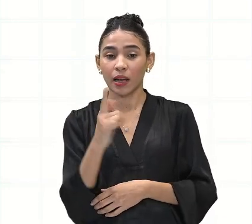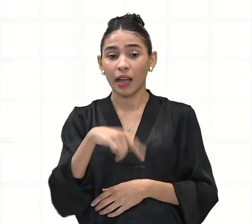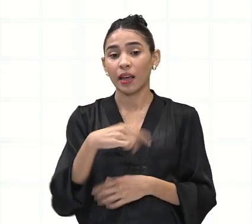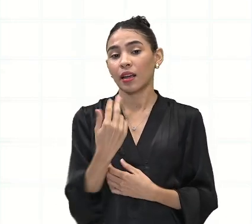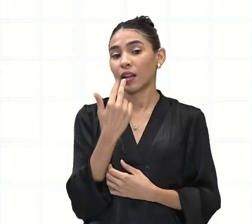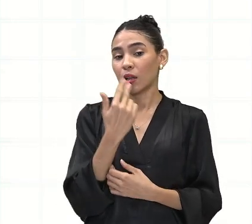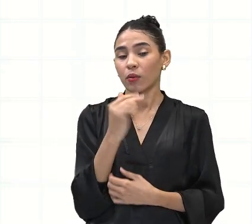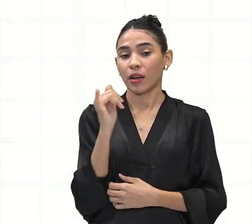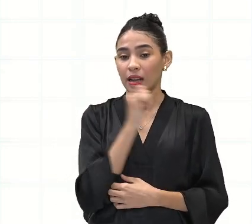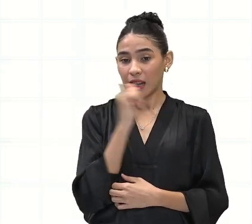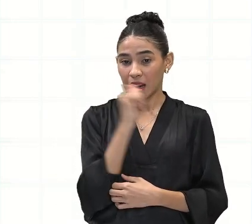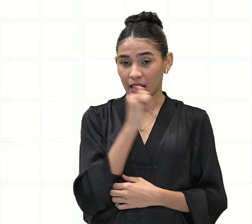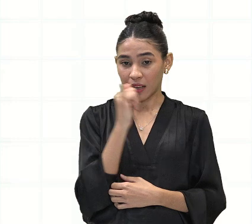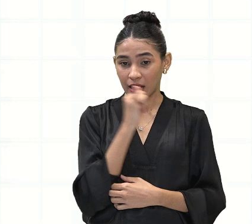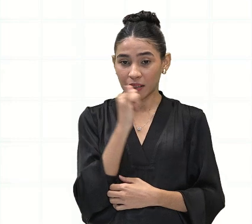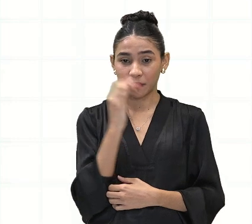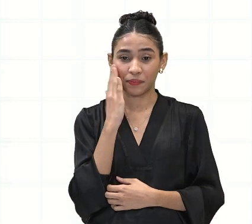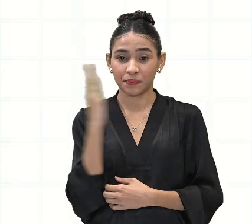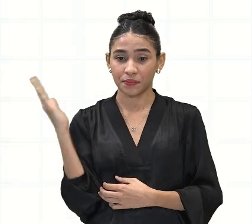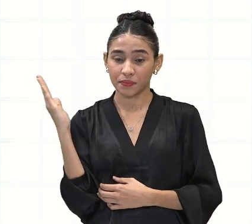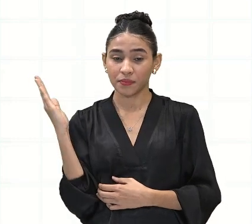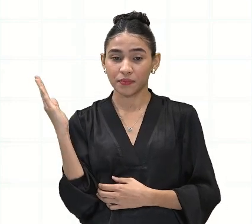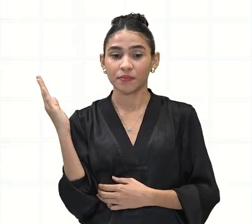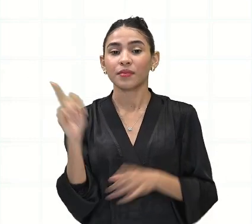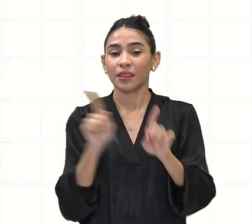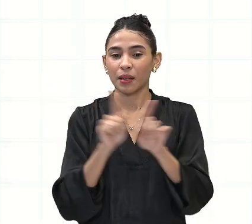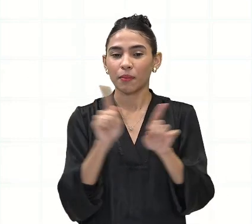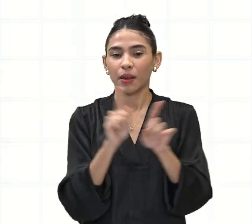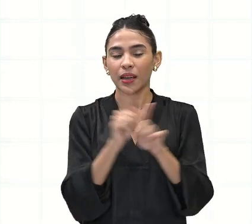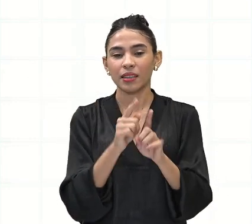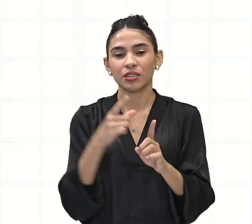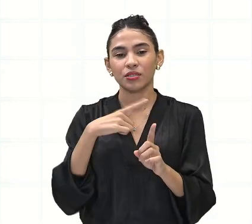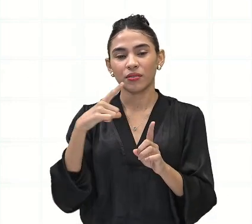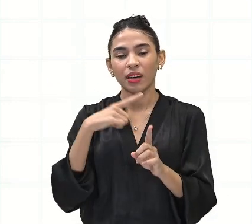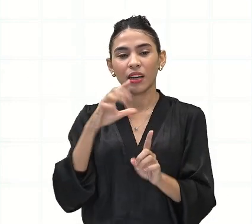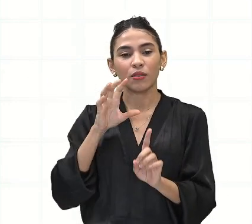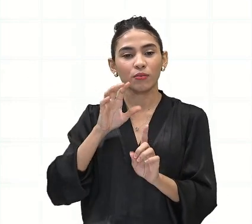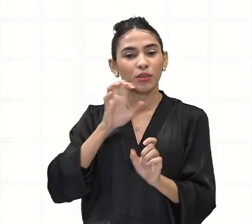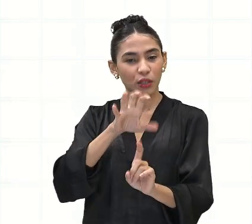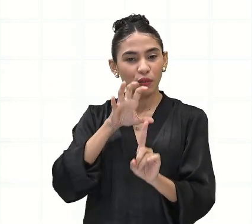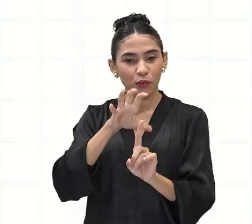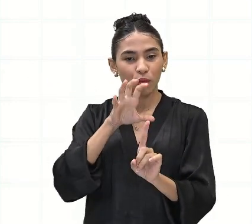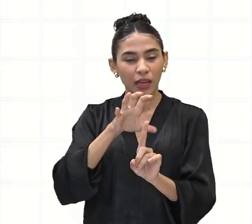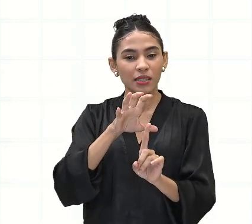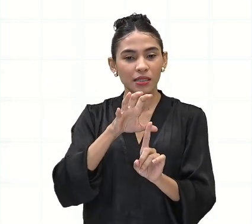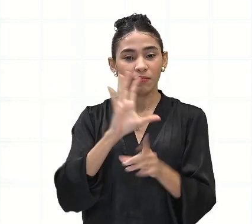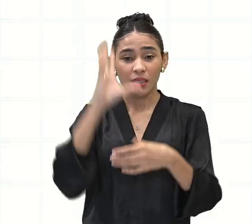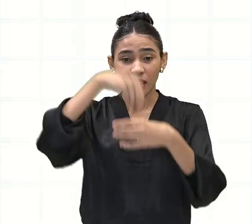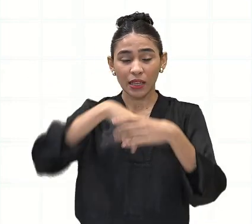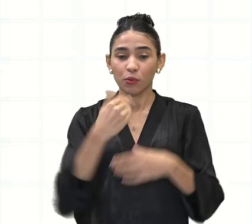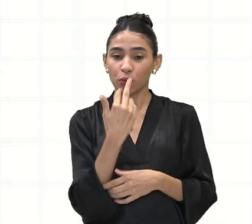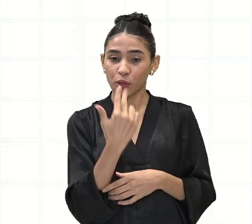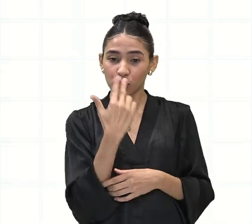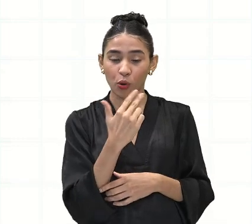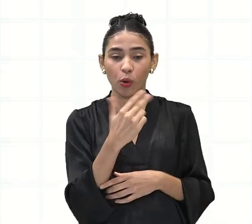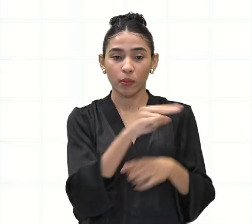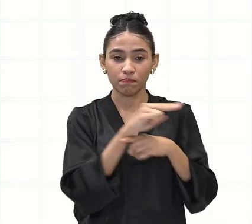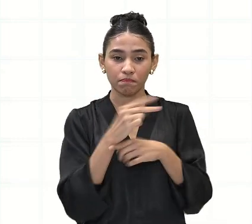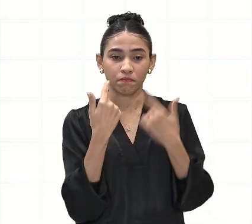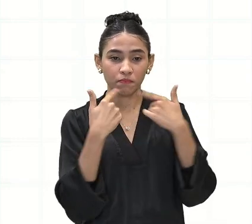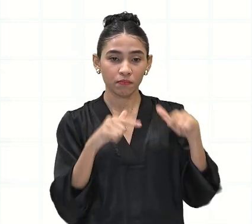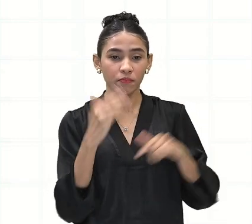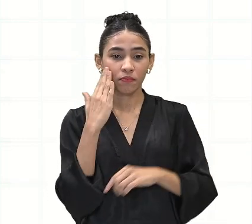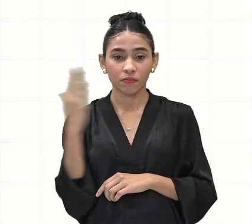Então, palavras italianas que foram aportuguesadas, artigiano, que virou artesão, gnocco,